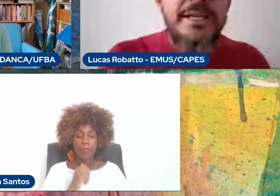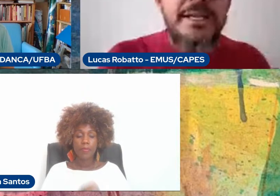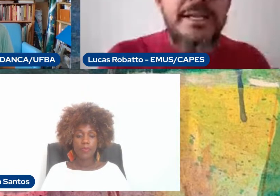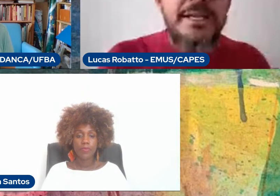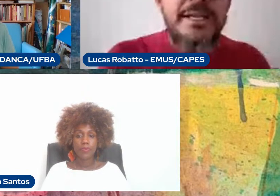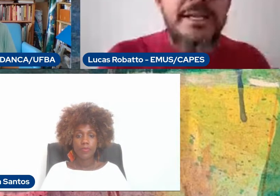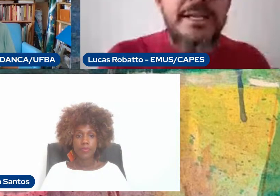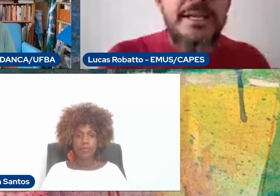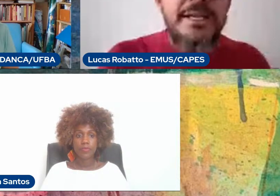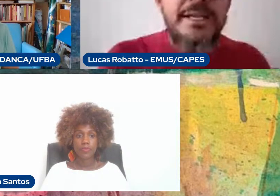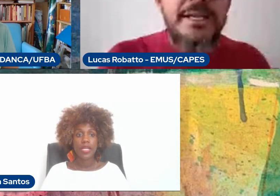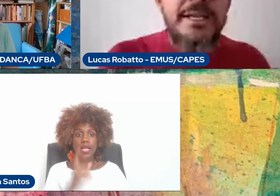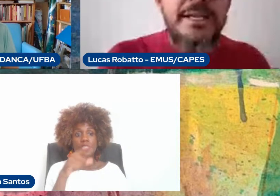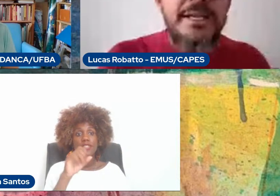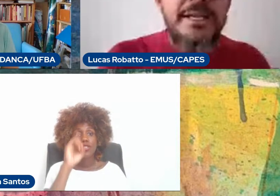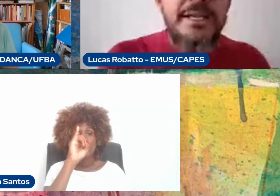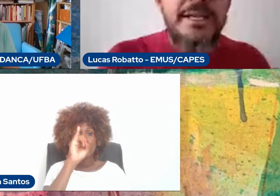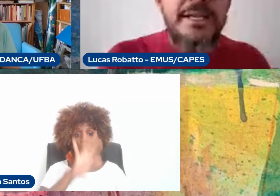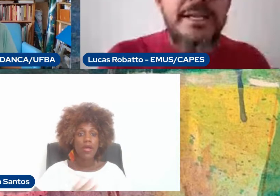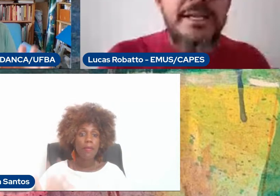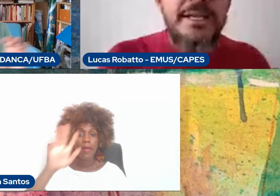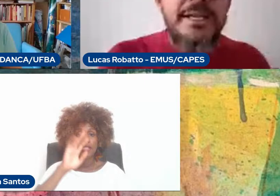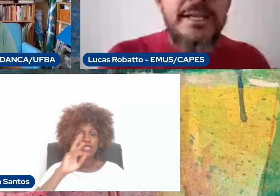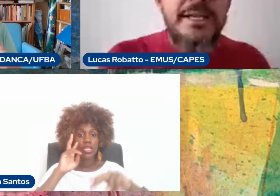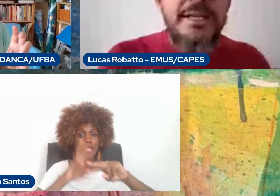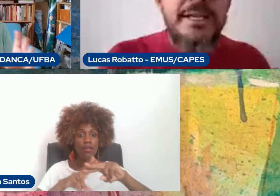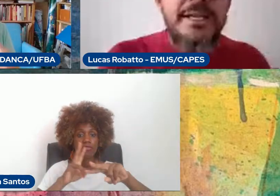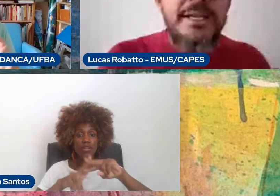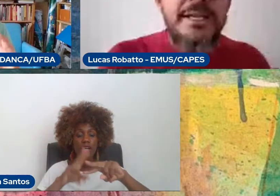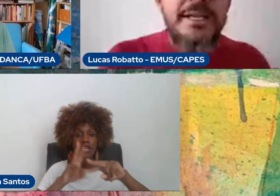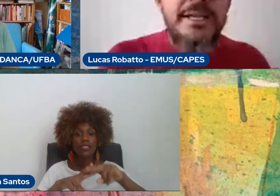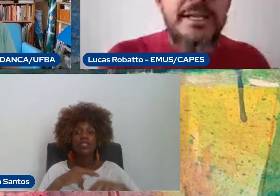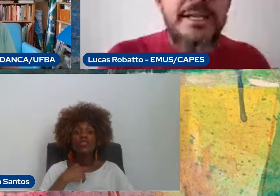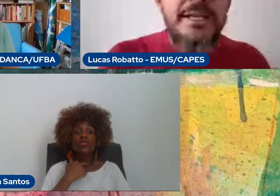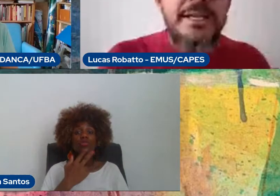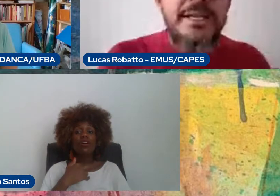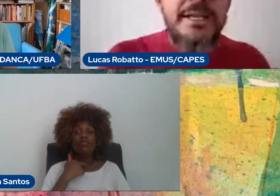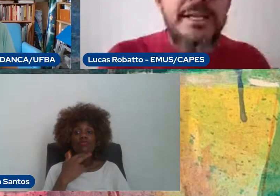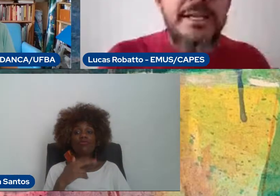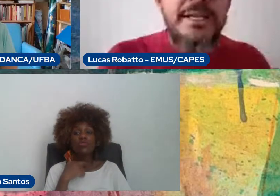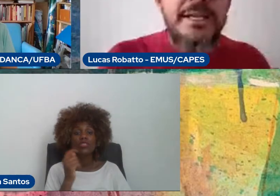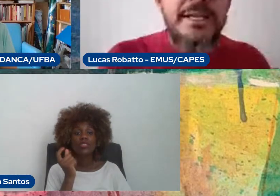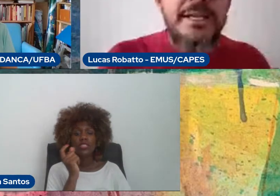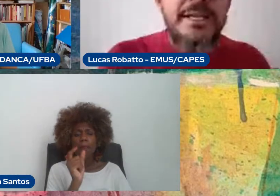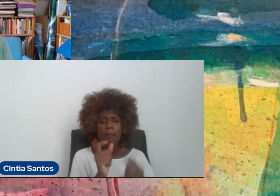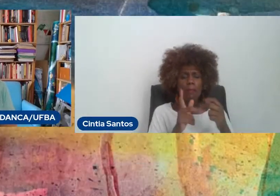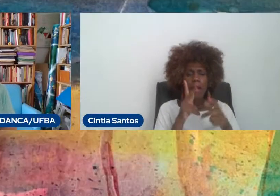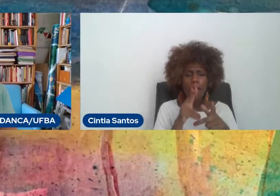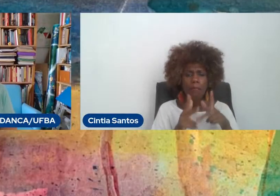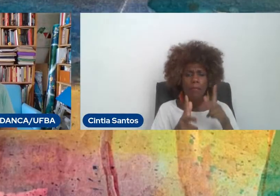imagem está travada e a sua voz está vindo aos poucos ainda.